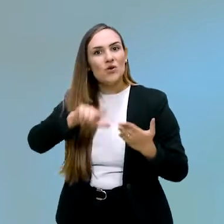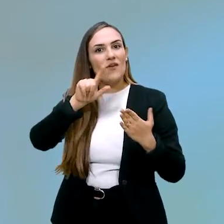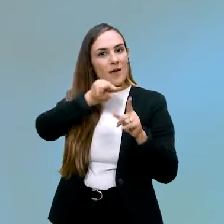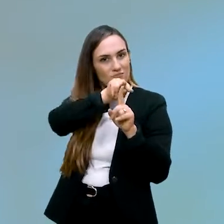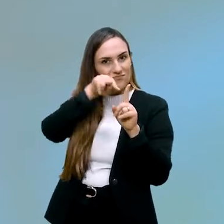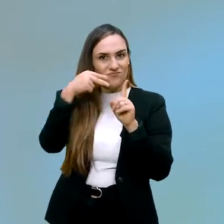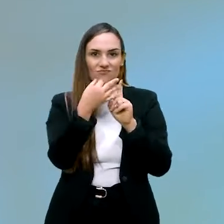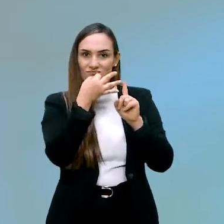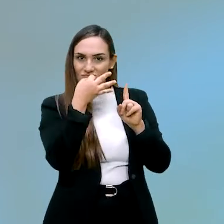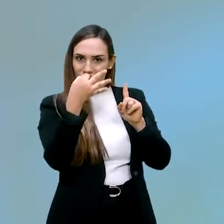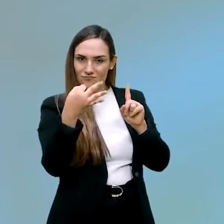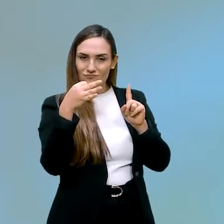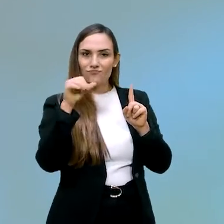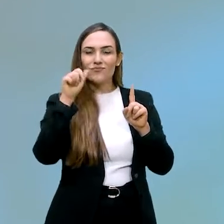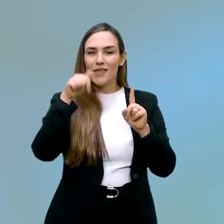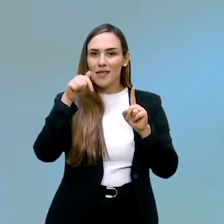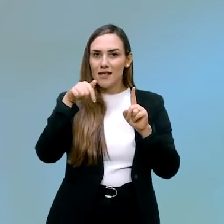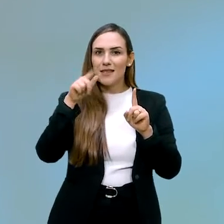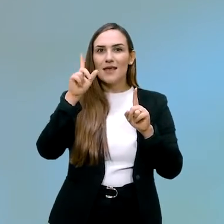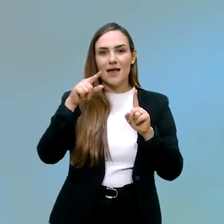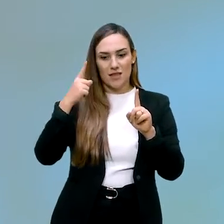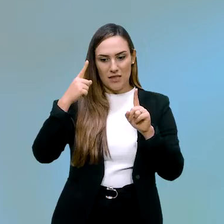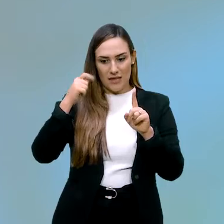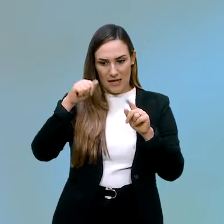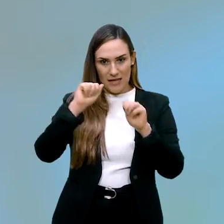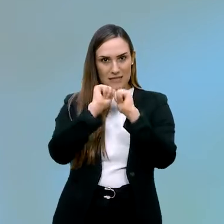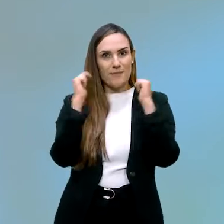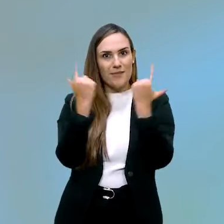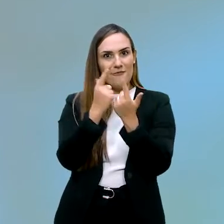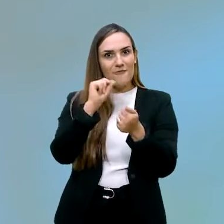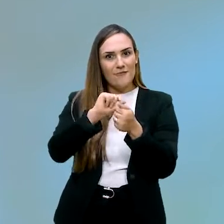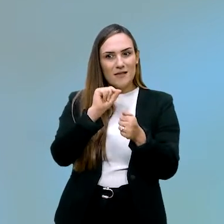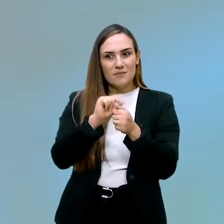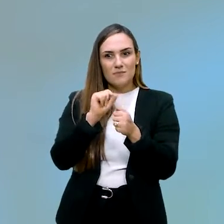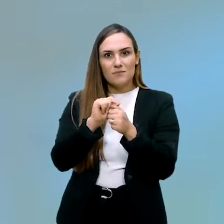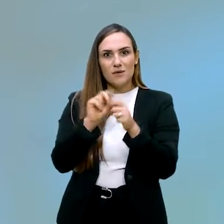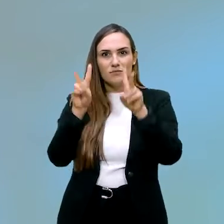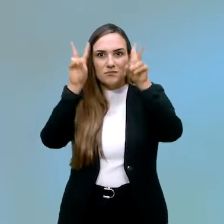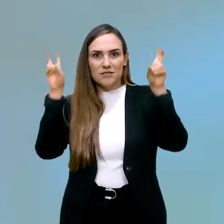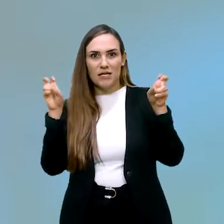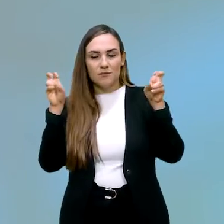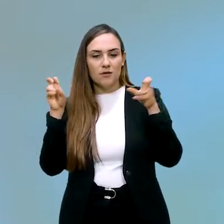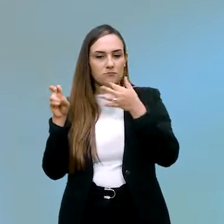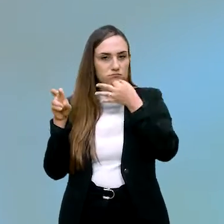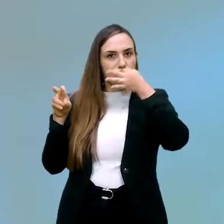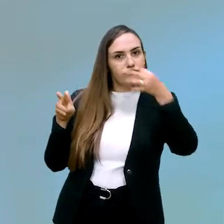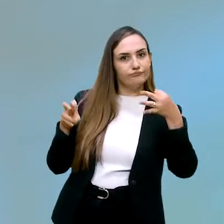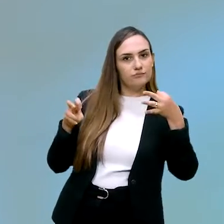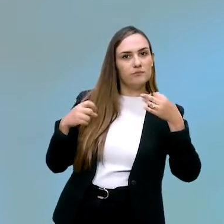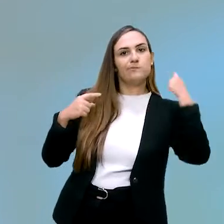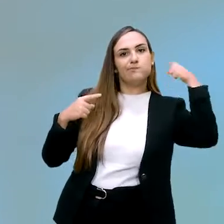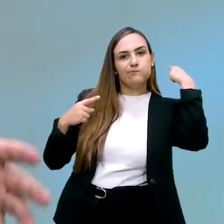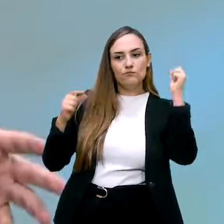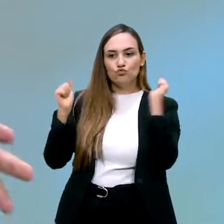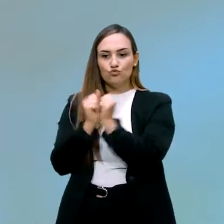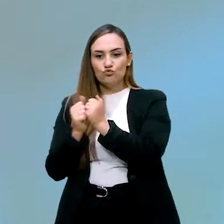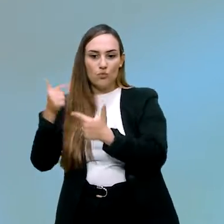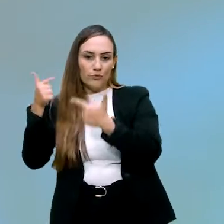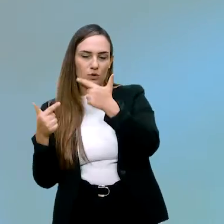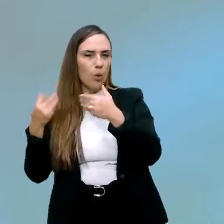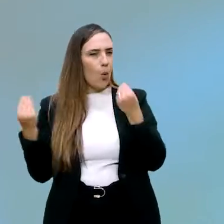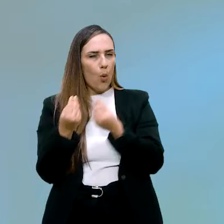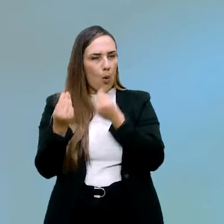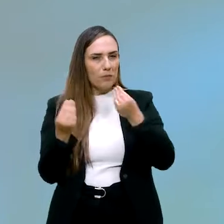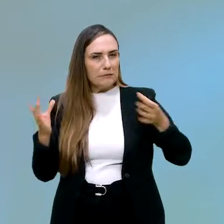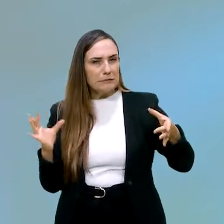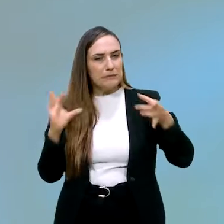programa elaborado, um programa feito pela TV do seu Legislativo para apresentar o cruzamento entre o direito e a política e como que esses dois campos